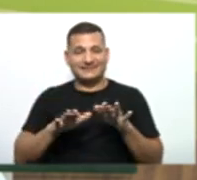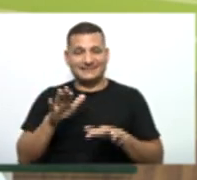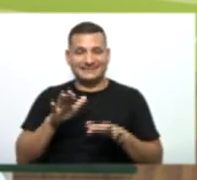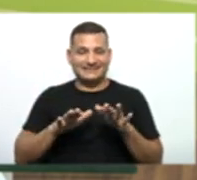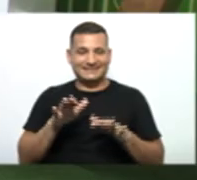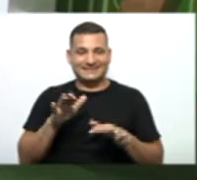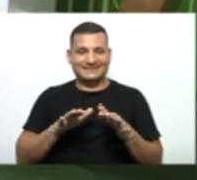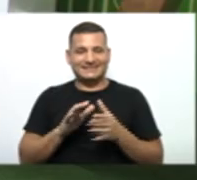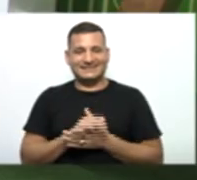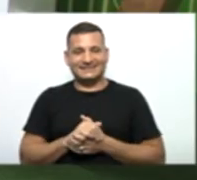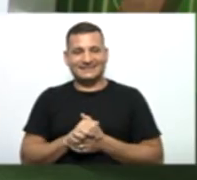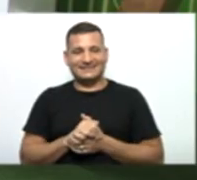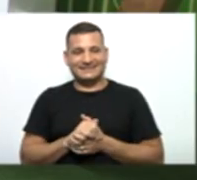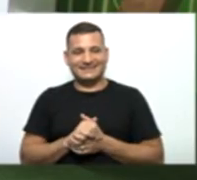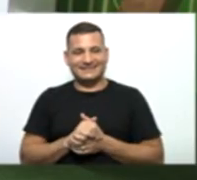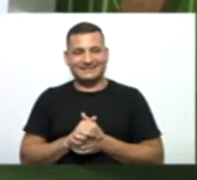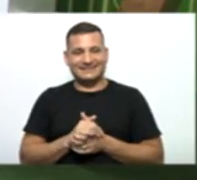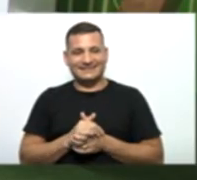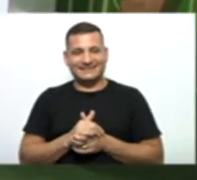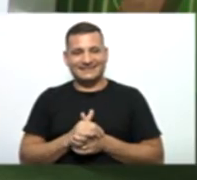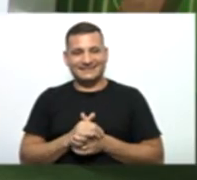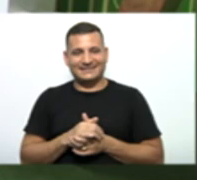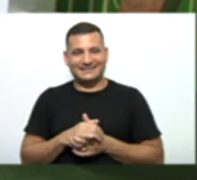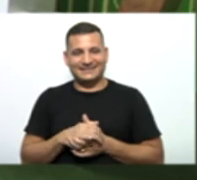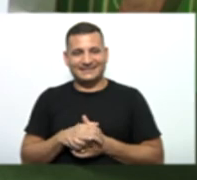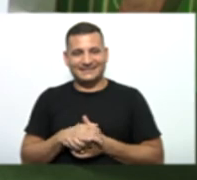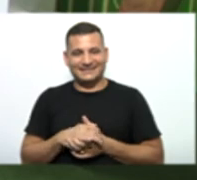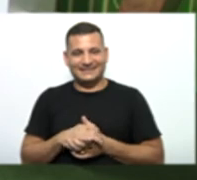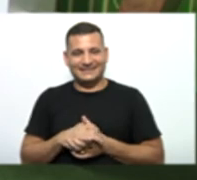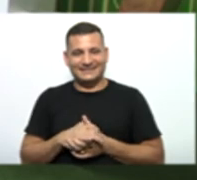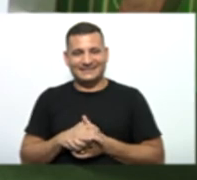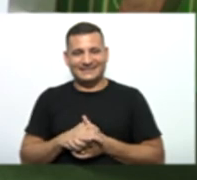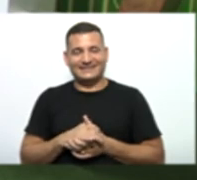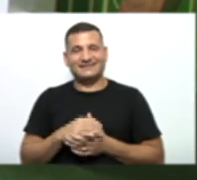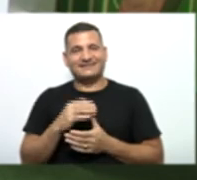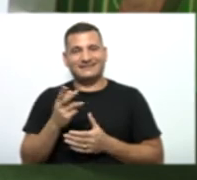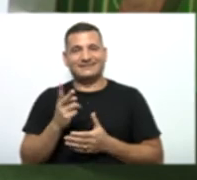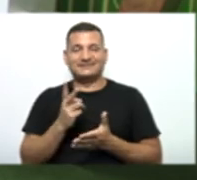fala isso, professor. É fácil. Claro que é fácil. Na minha opinião, é sempre